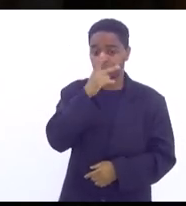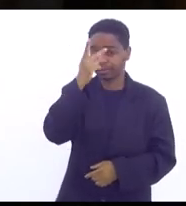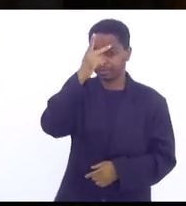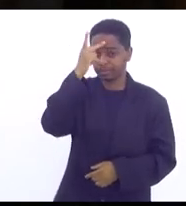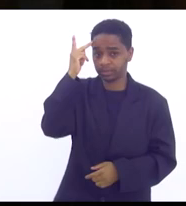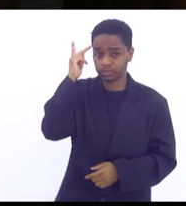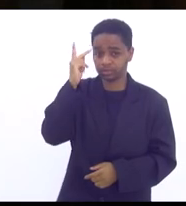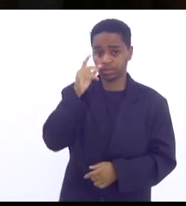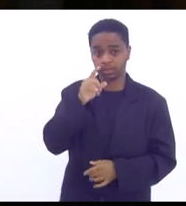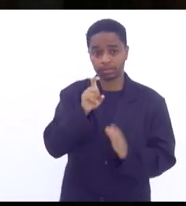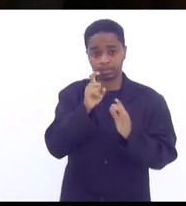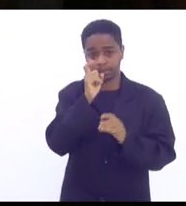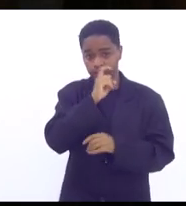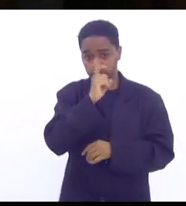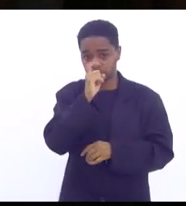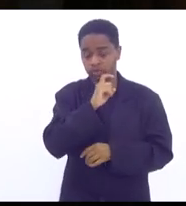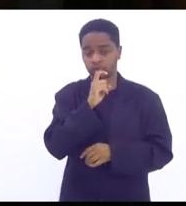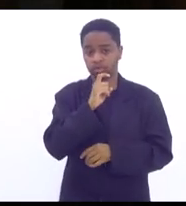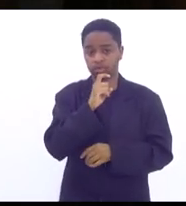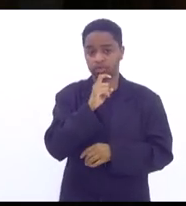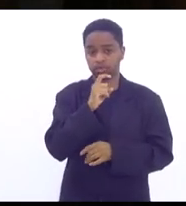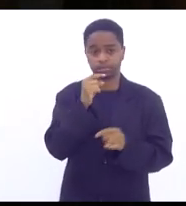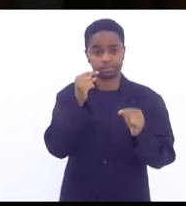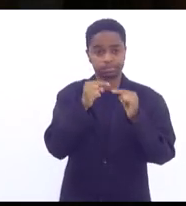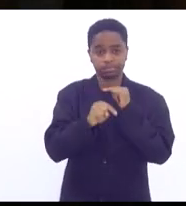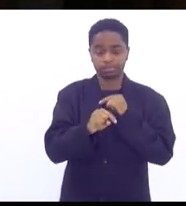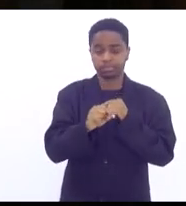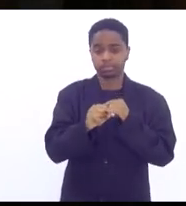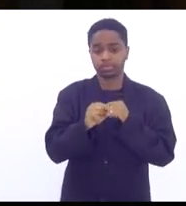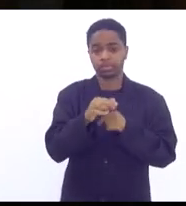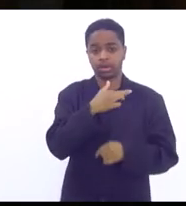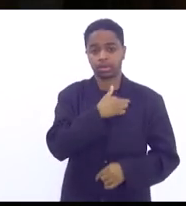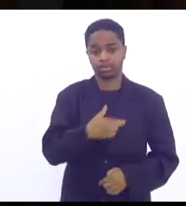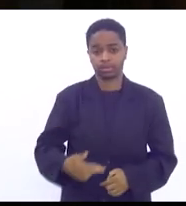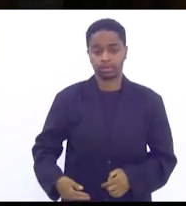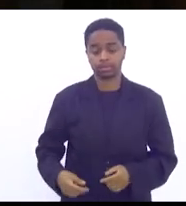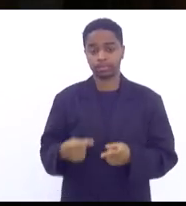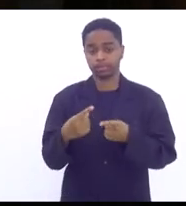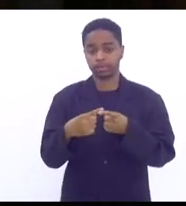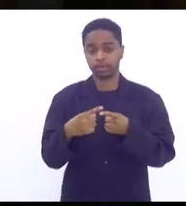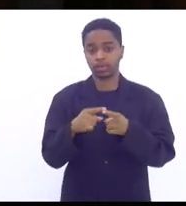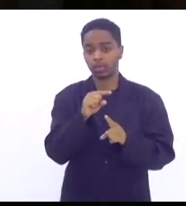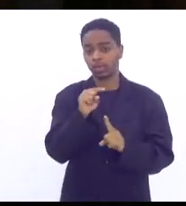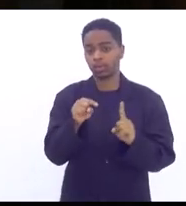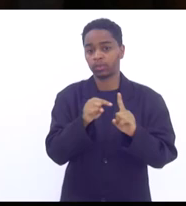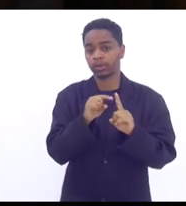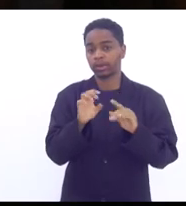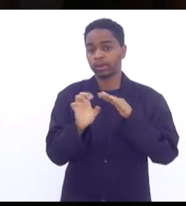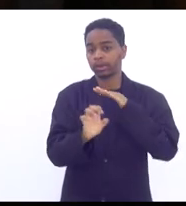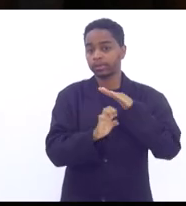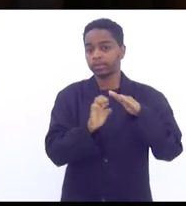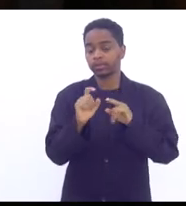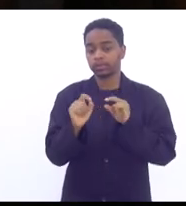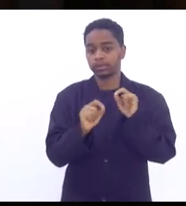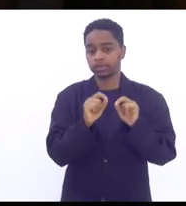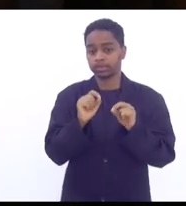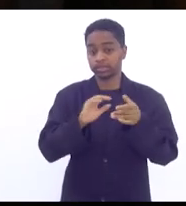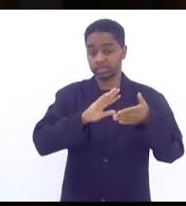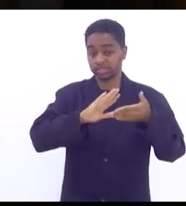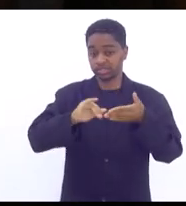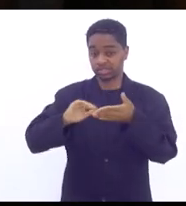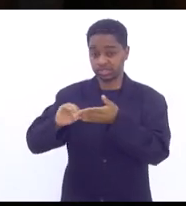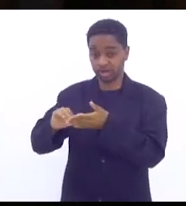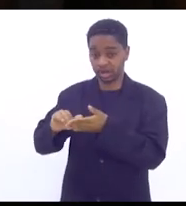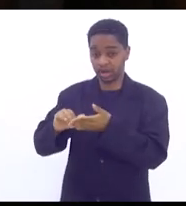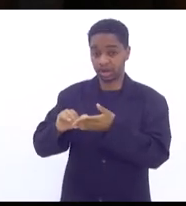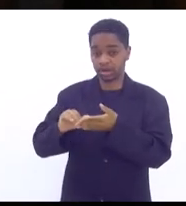consumidores de atos não republicanos. O que a empresa pretende é retirar o hidrômetro